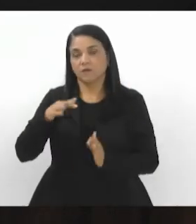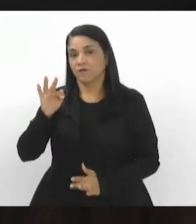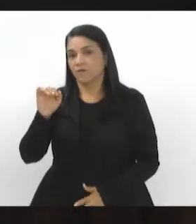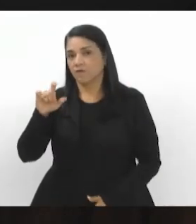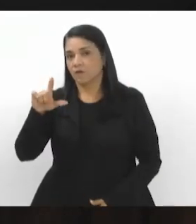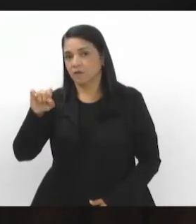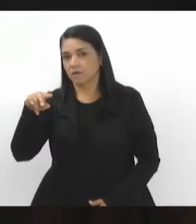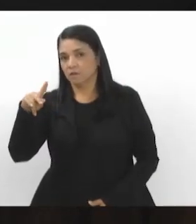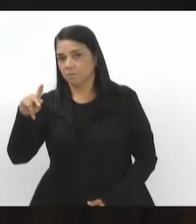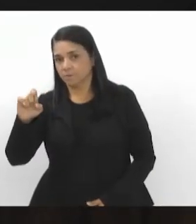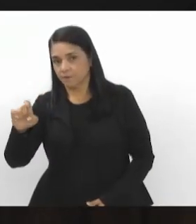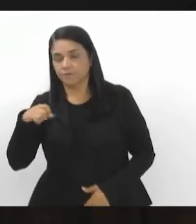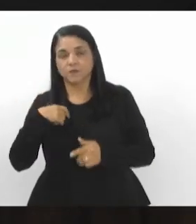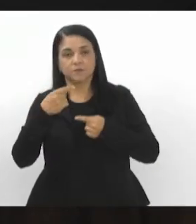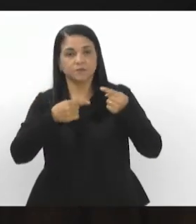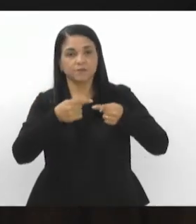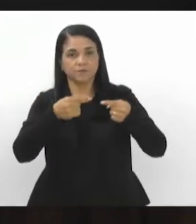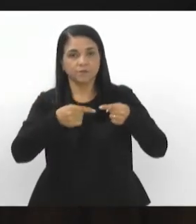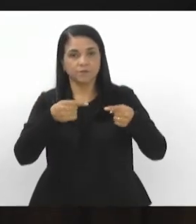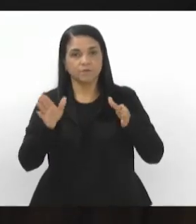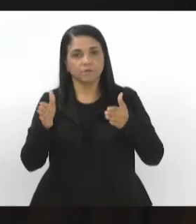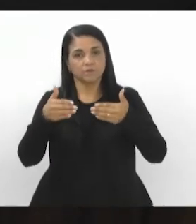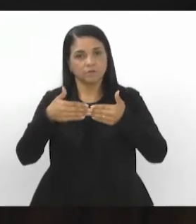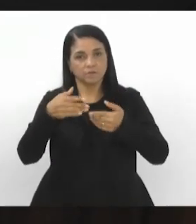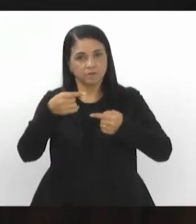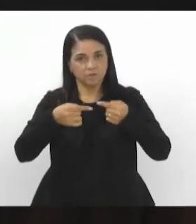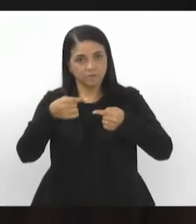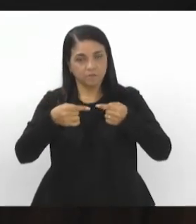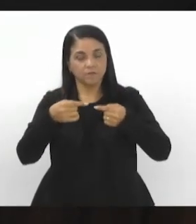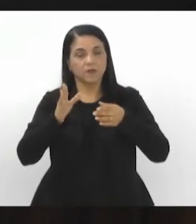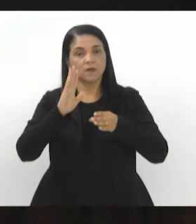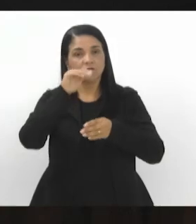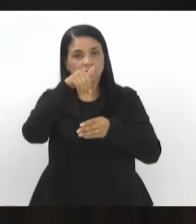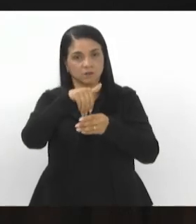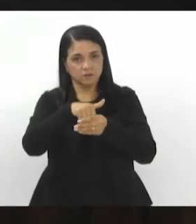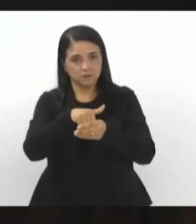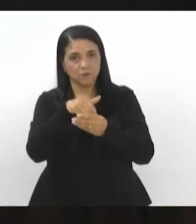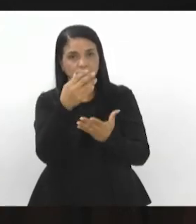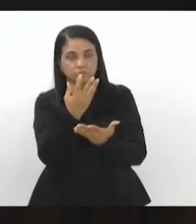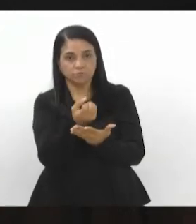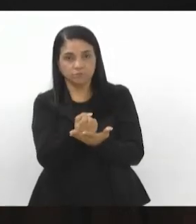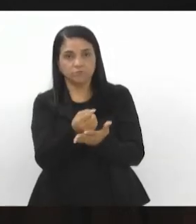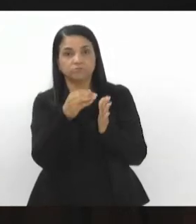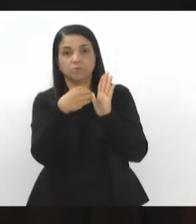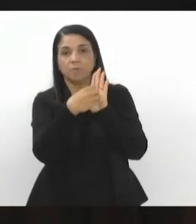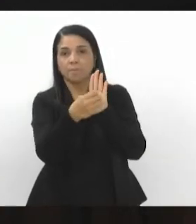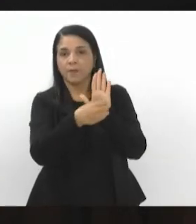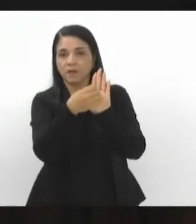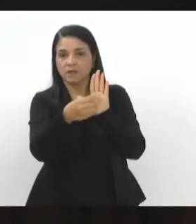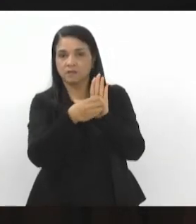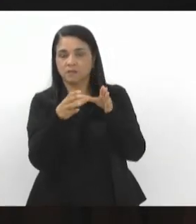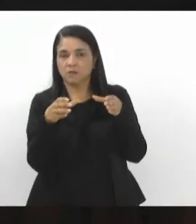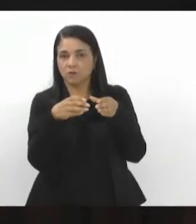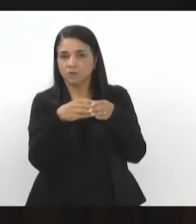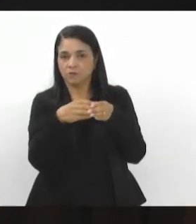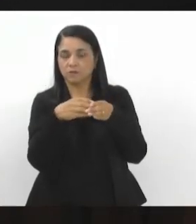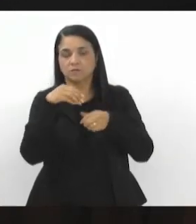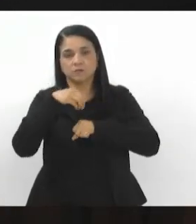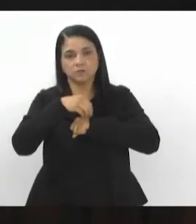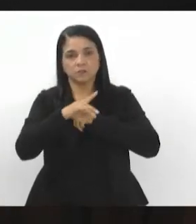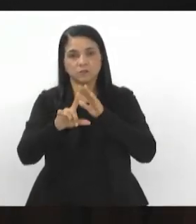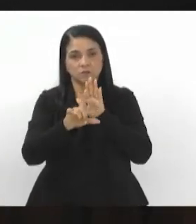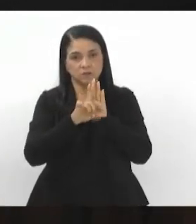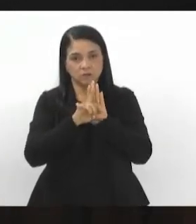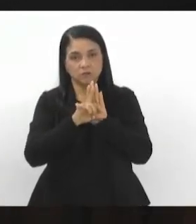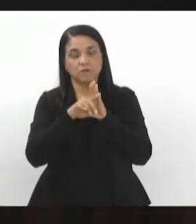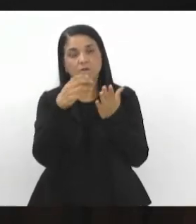Em discussão, não havendo quem queira discutir, encerrada a discussão. Em votação, parecer da Comissão de Indicações Legislativas.